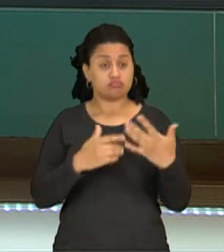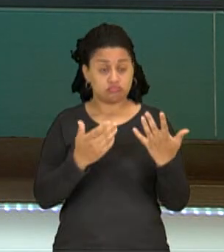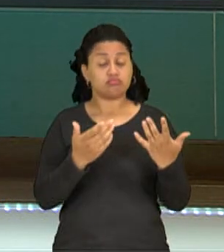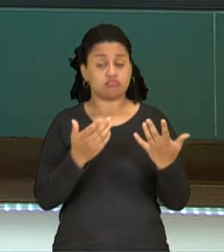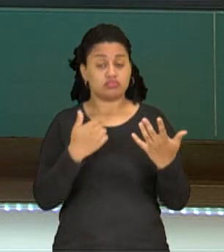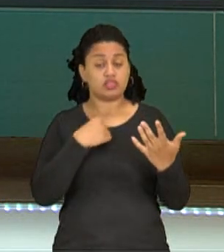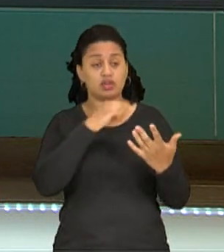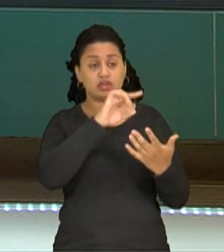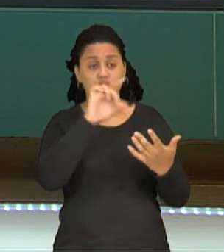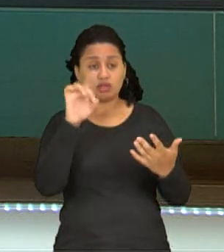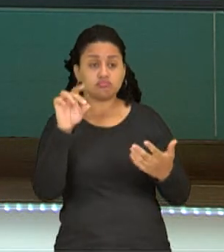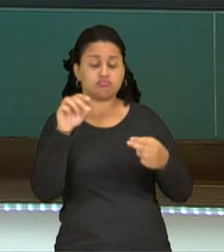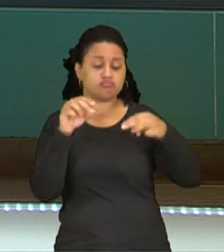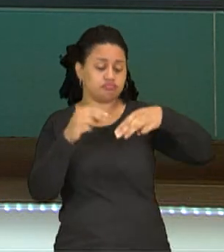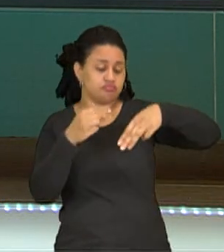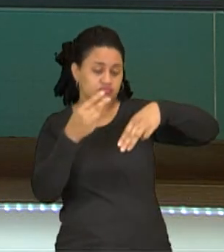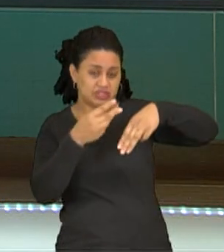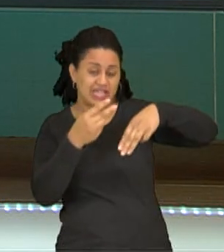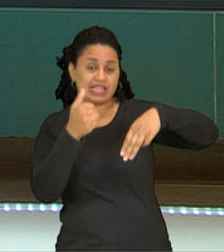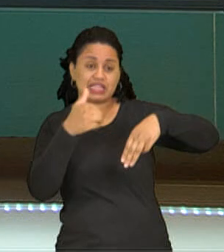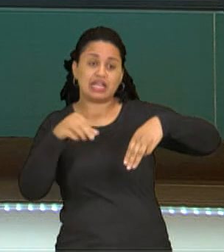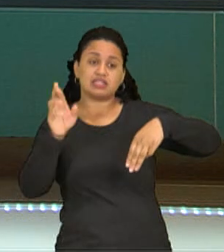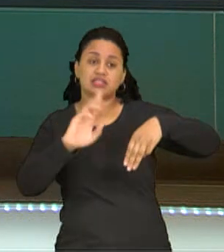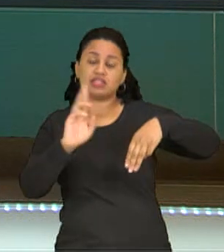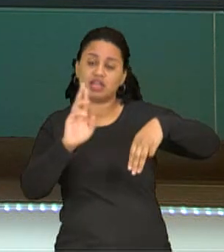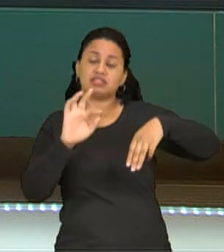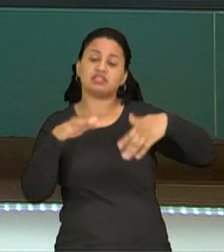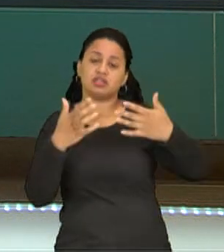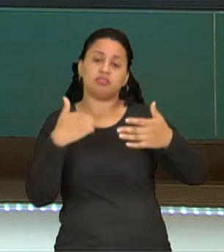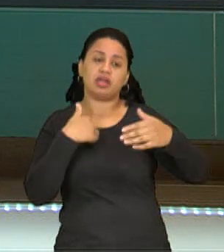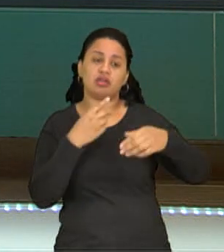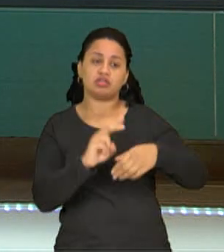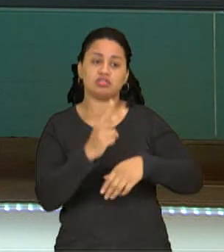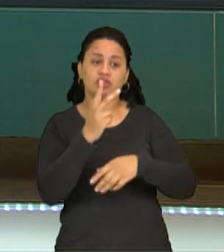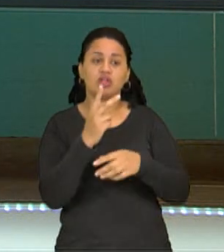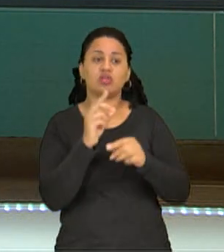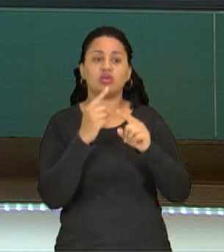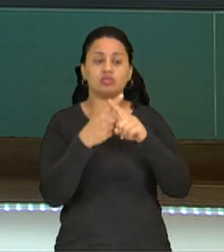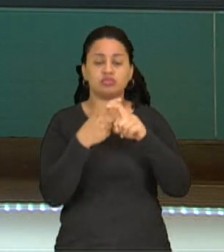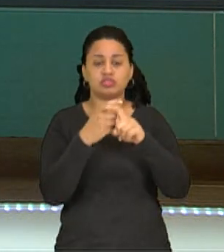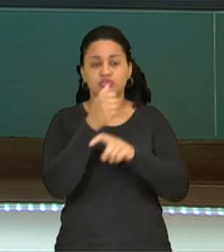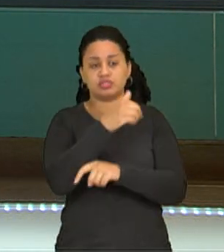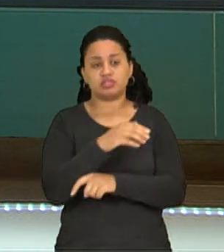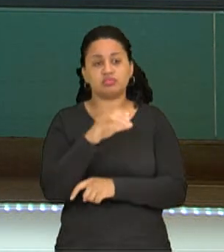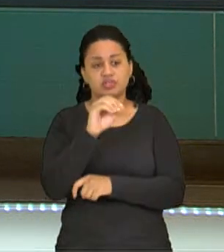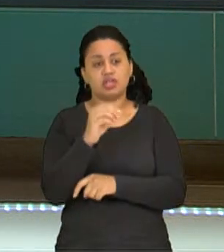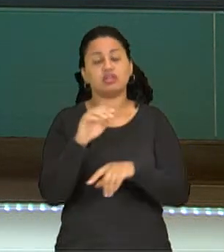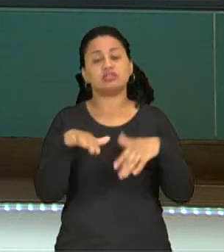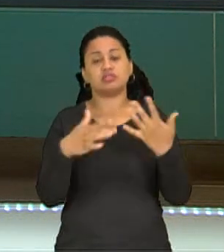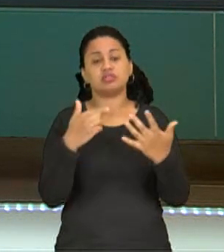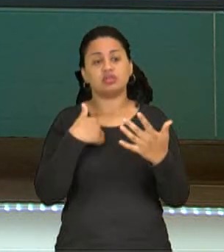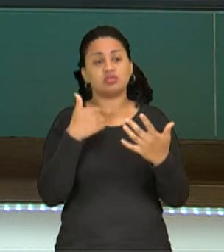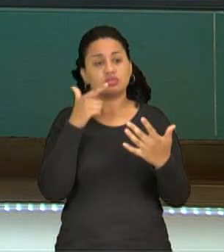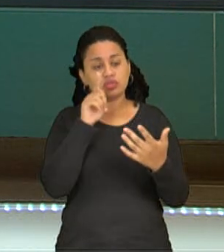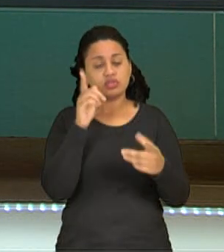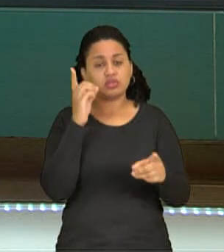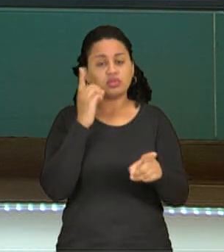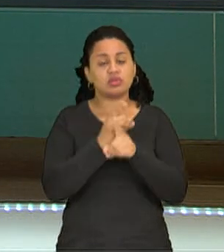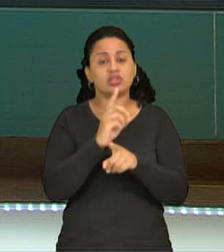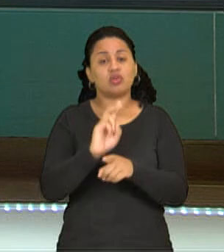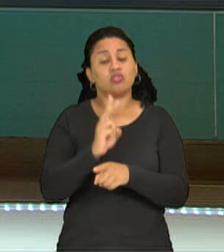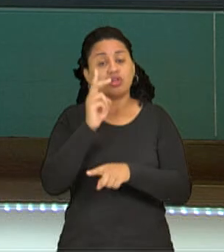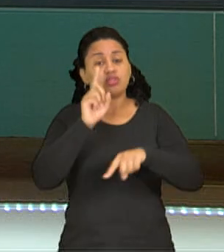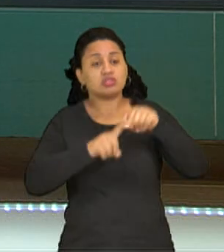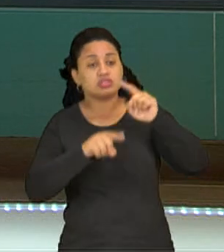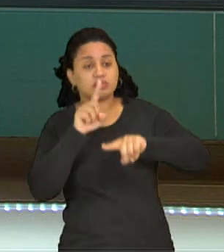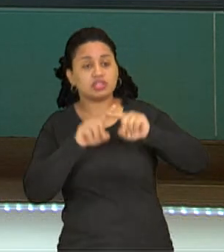Como cada metro quadrado custa R$10, basta eu pegar este valor, multiplicar por 10, então o custo de material ali,